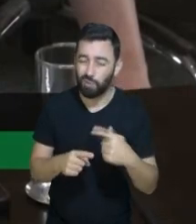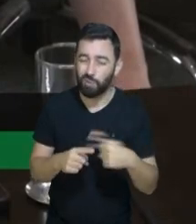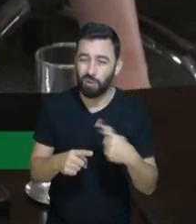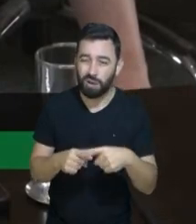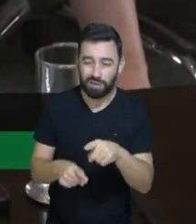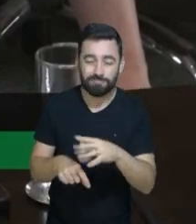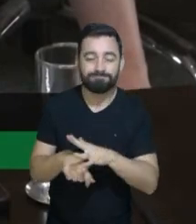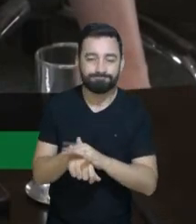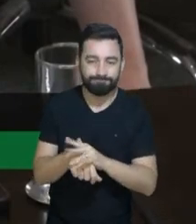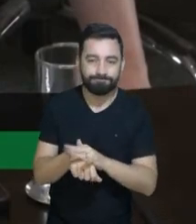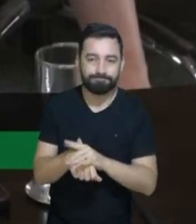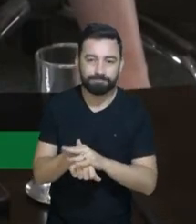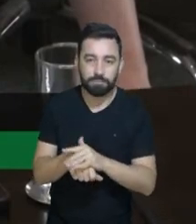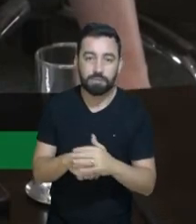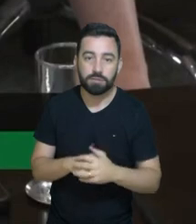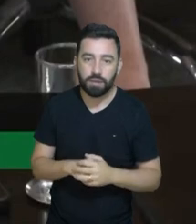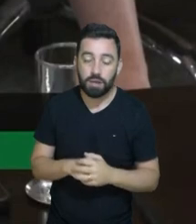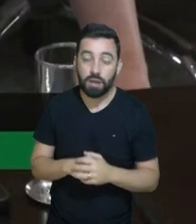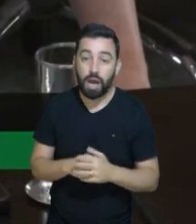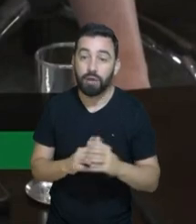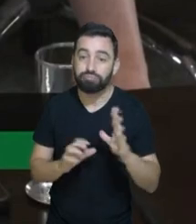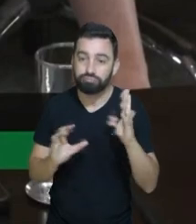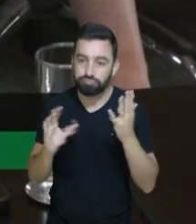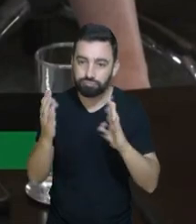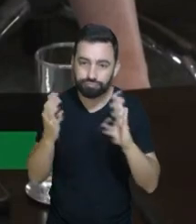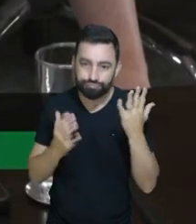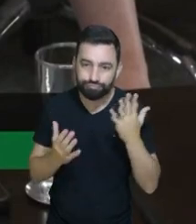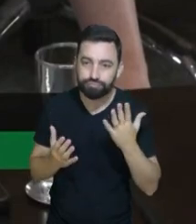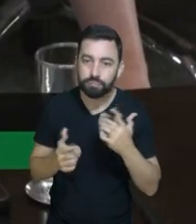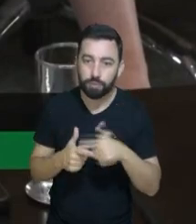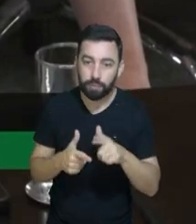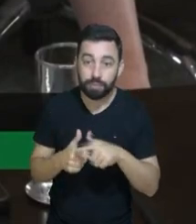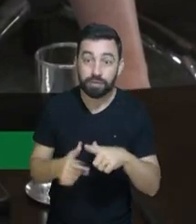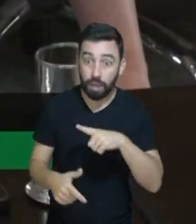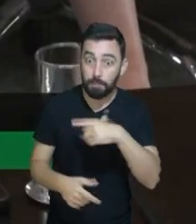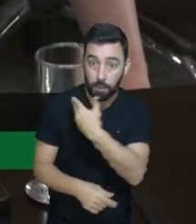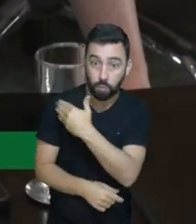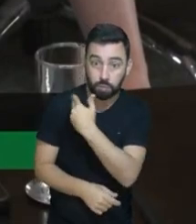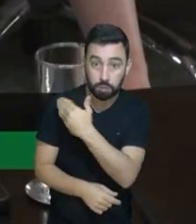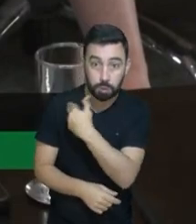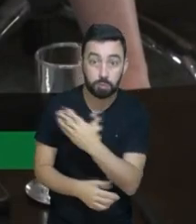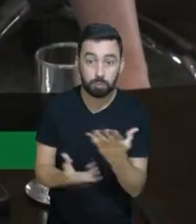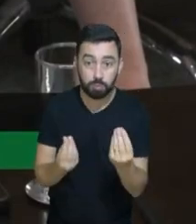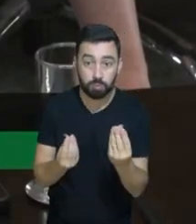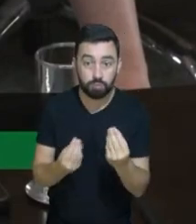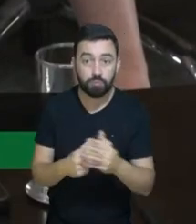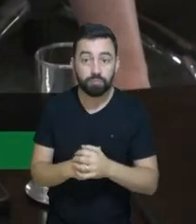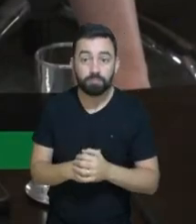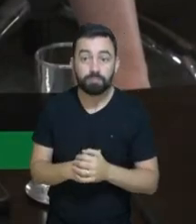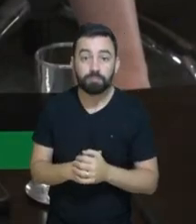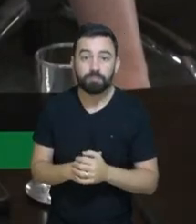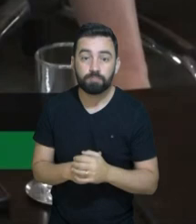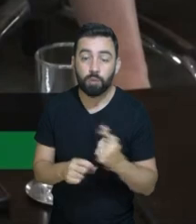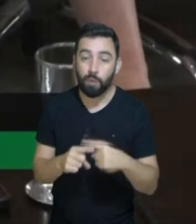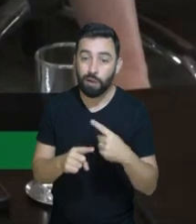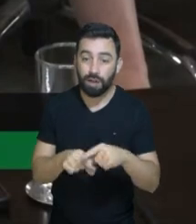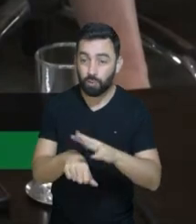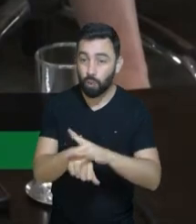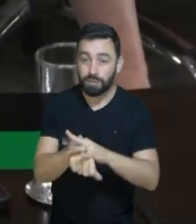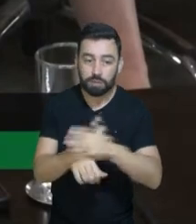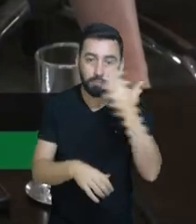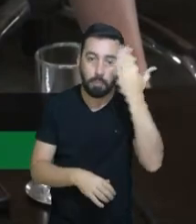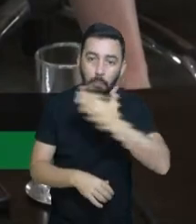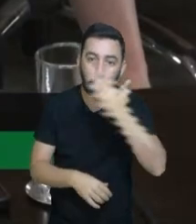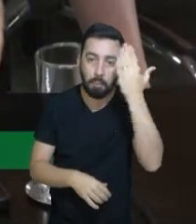eh das situações que eles se encontram inclusive de discriminação muitas vezes eh por ser também uma doença invisível